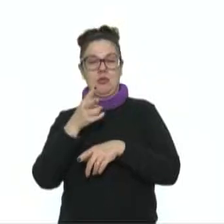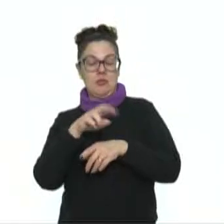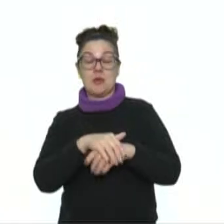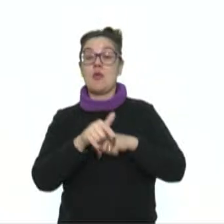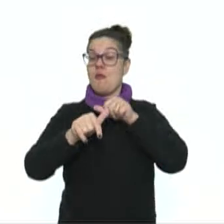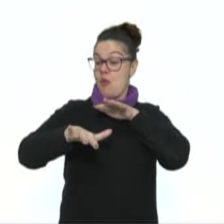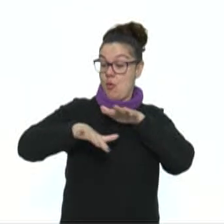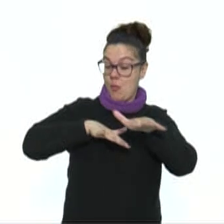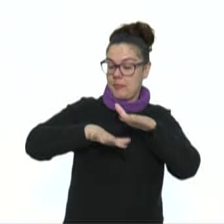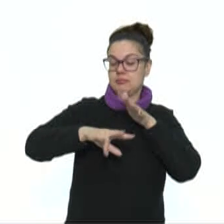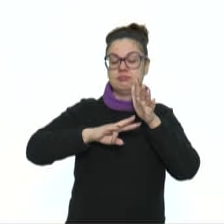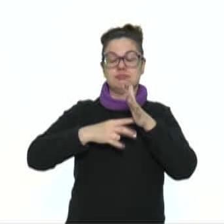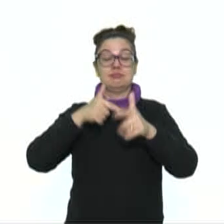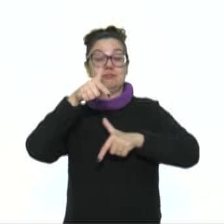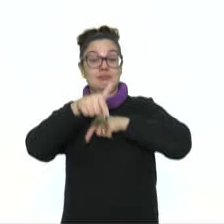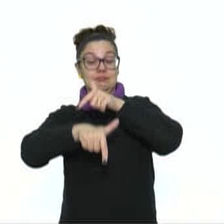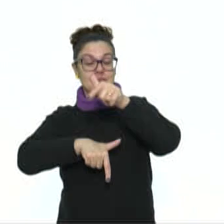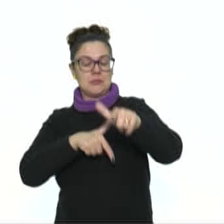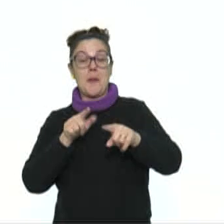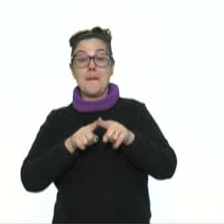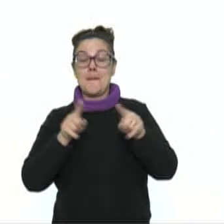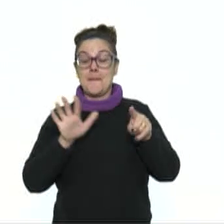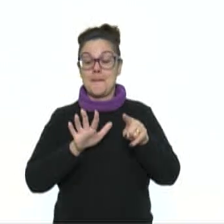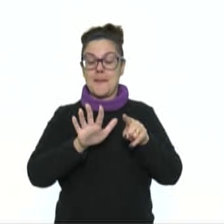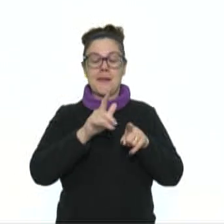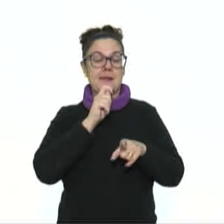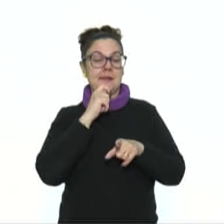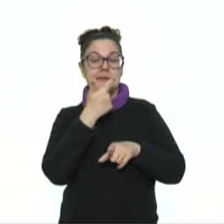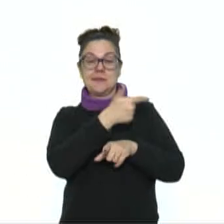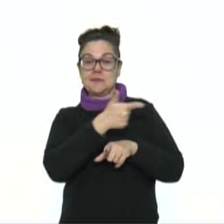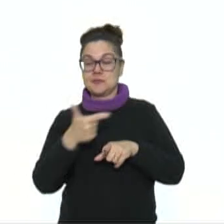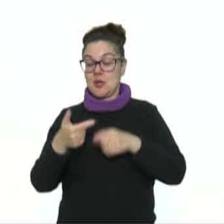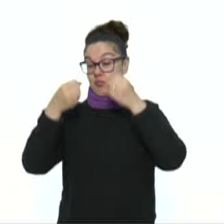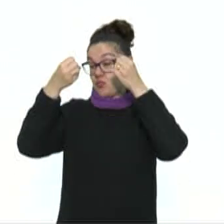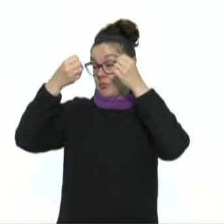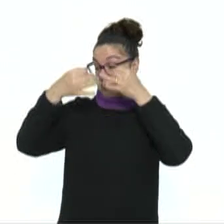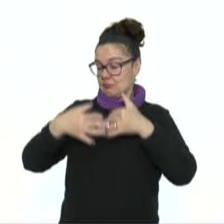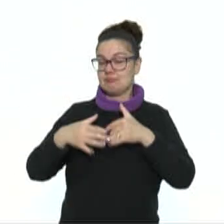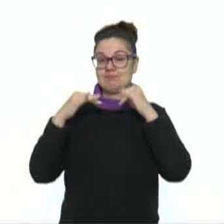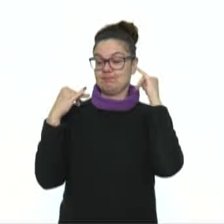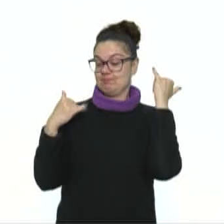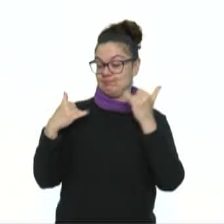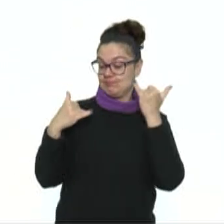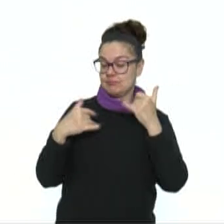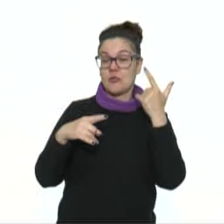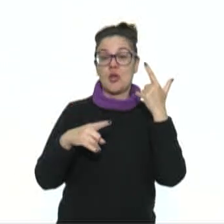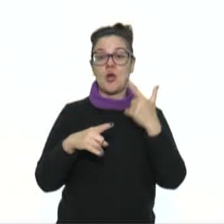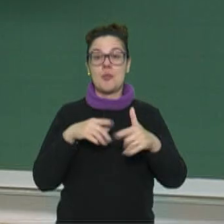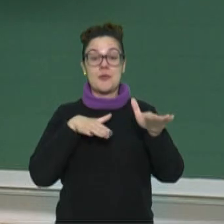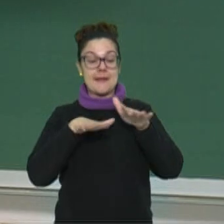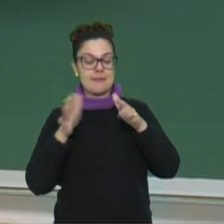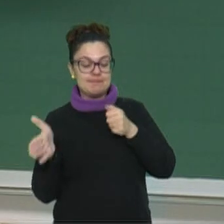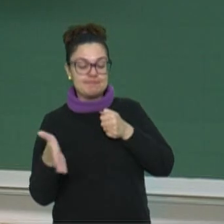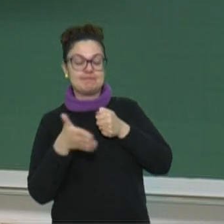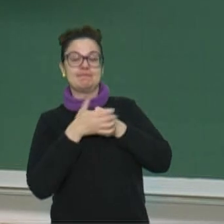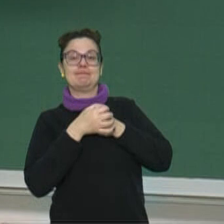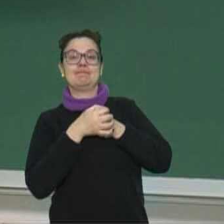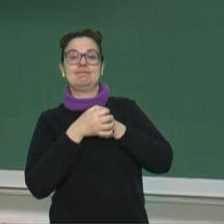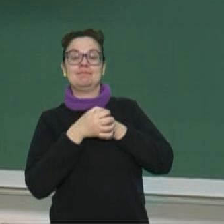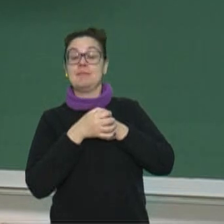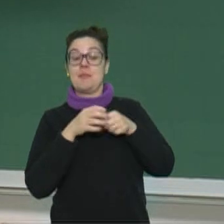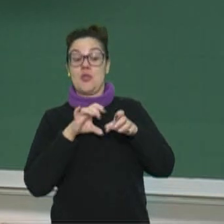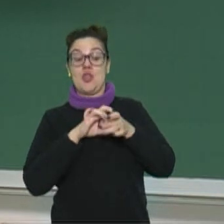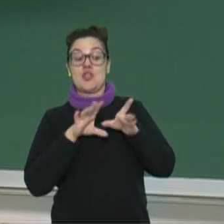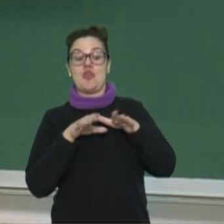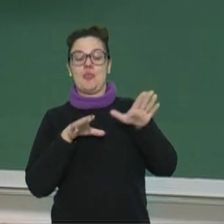movimento de trabalhadores. Mas nós não temos muita informação sobre eles. Até porque era um movimento clandestino, então eles não deixavam